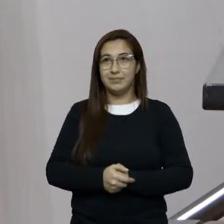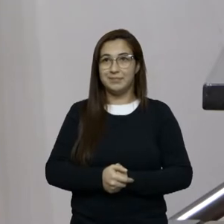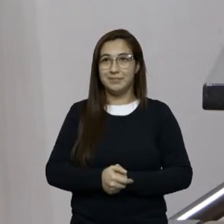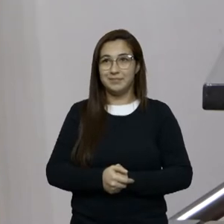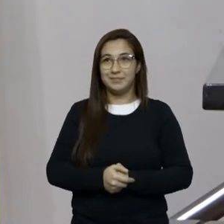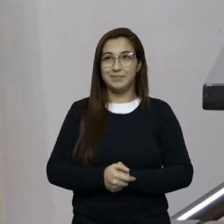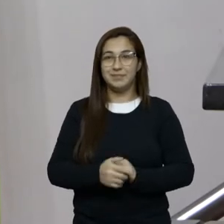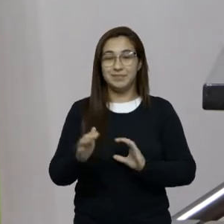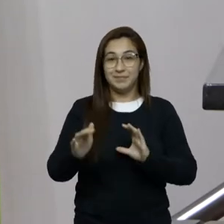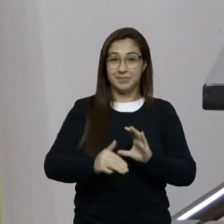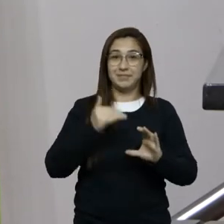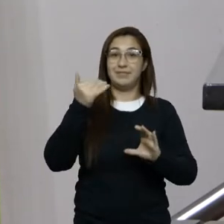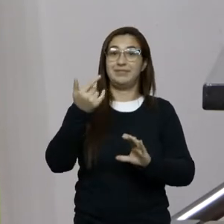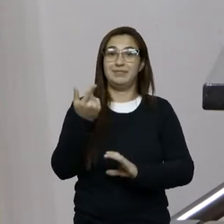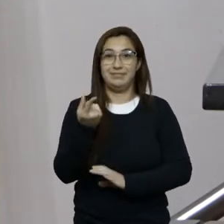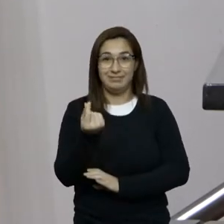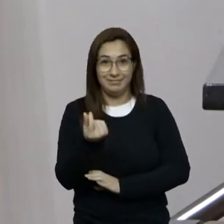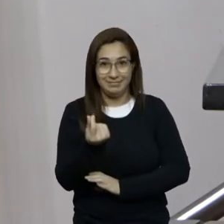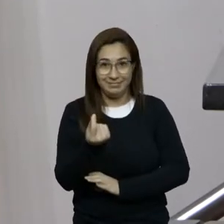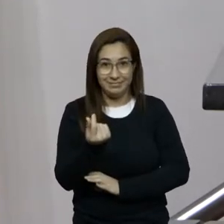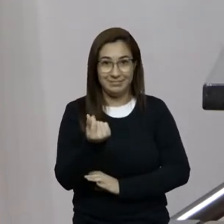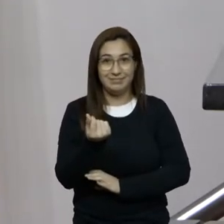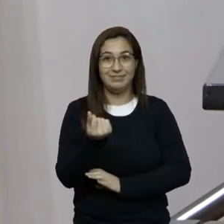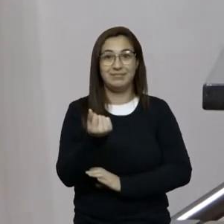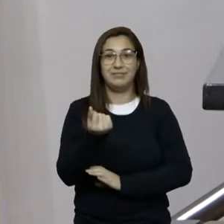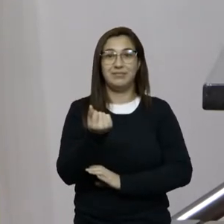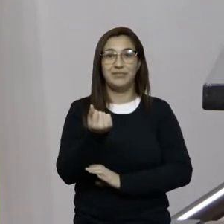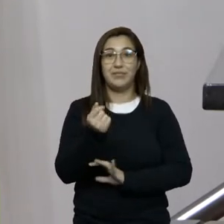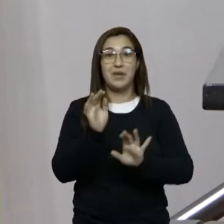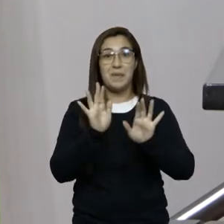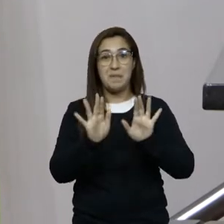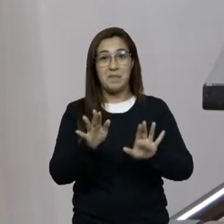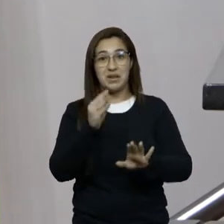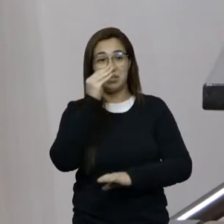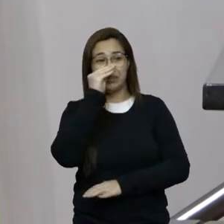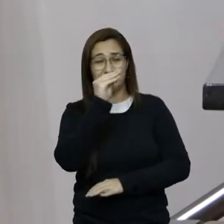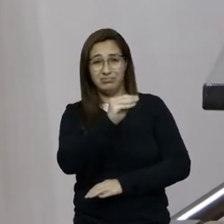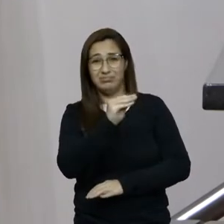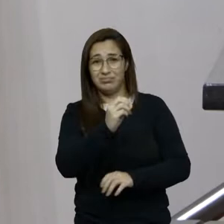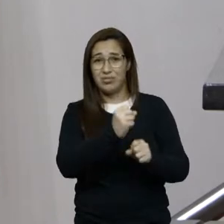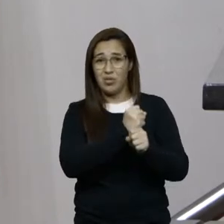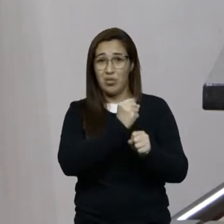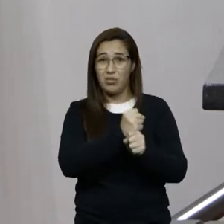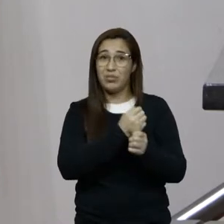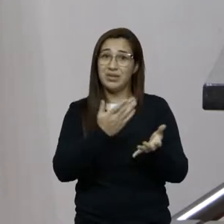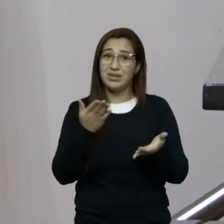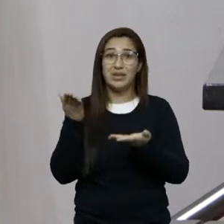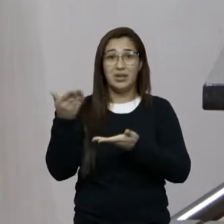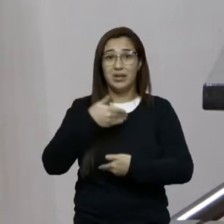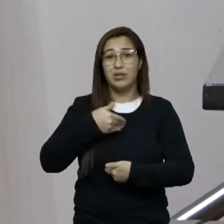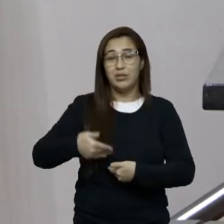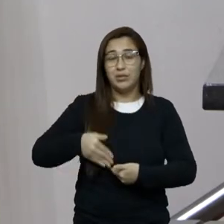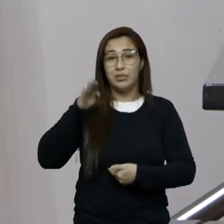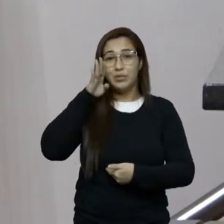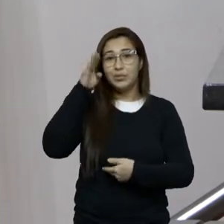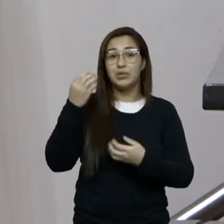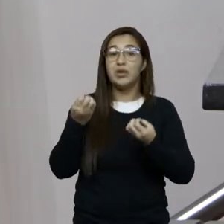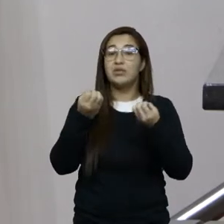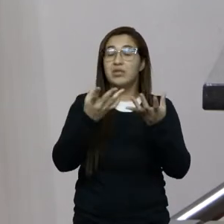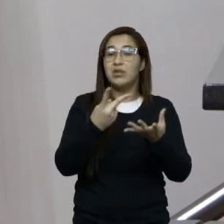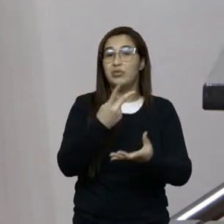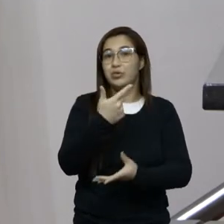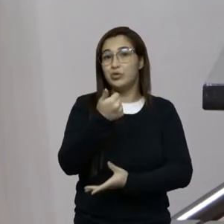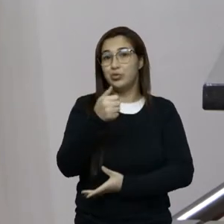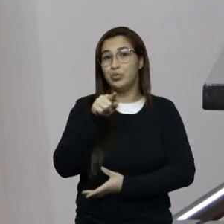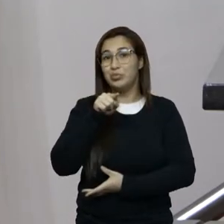e não adianta receber o dinheiro e não executar as obras do governo bolsonaro colocou 21 milhões à disposição do sistema